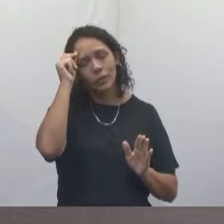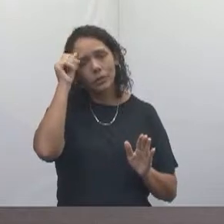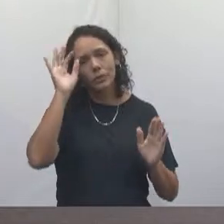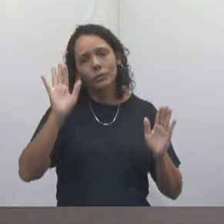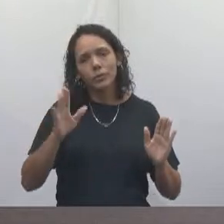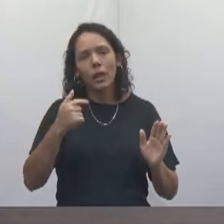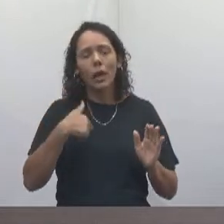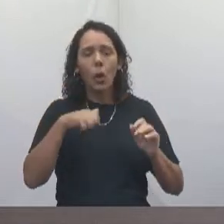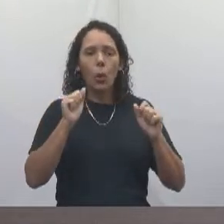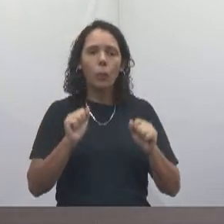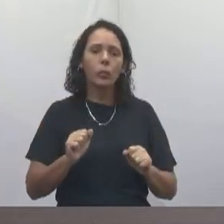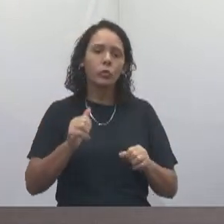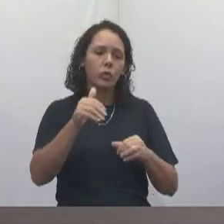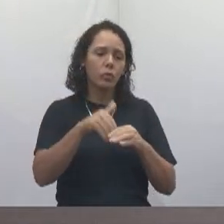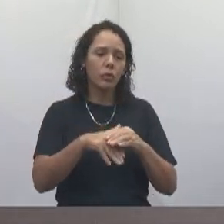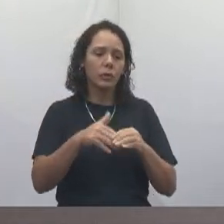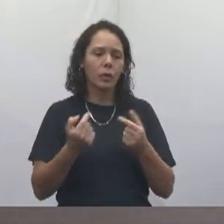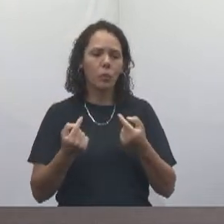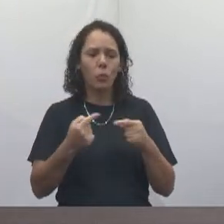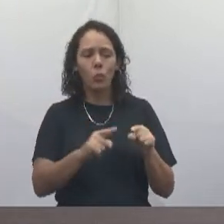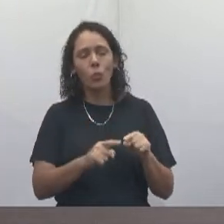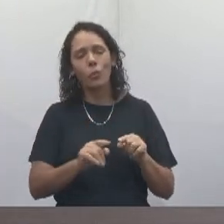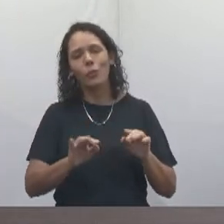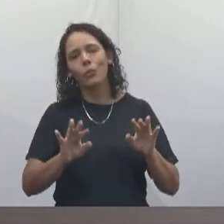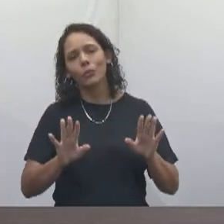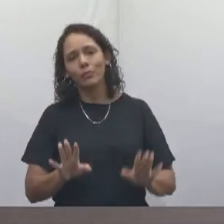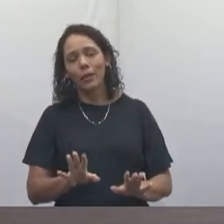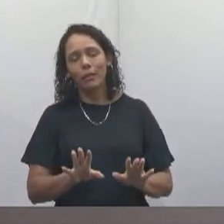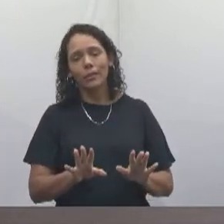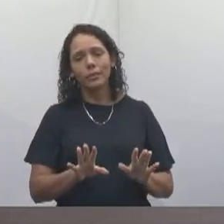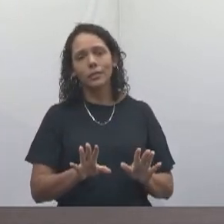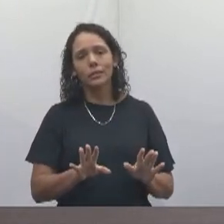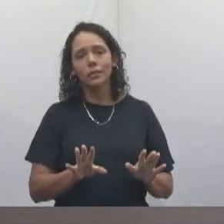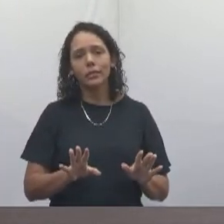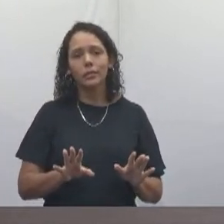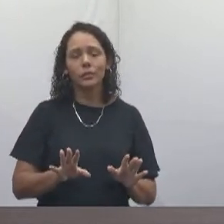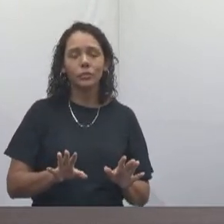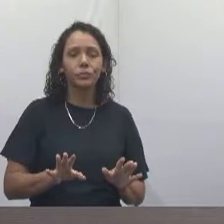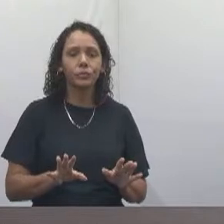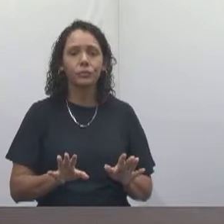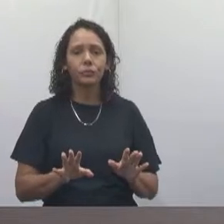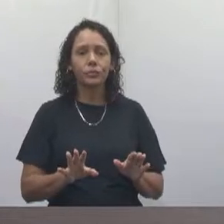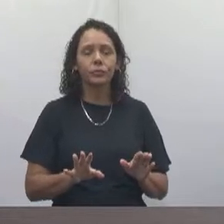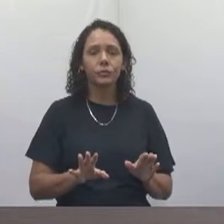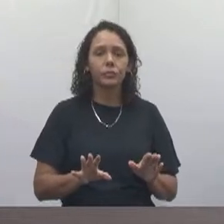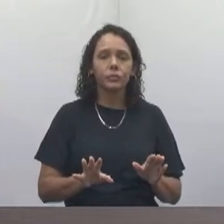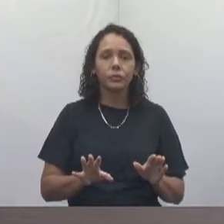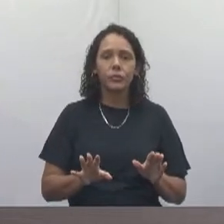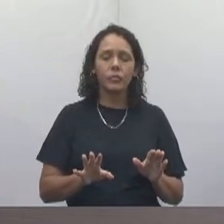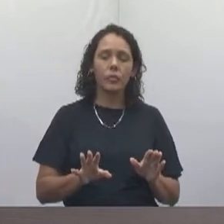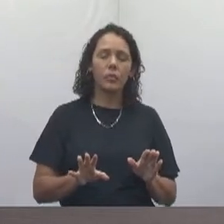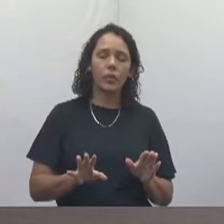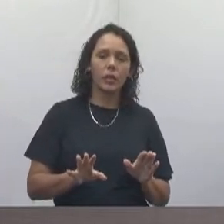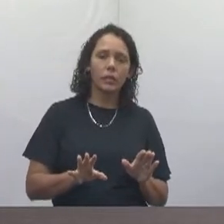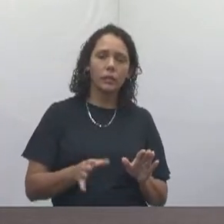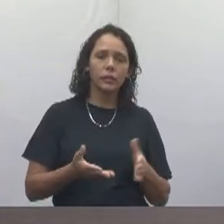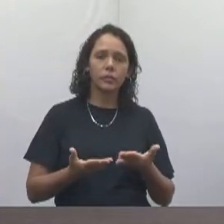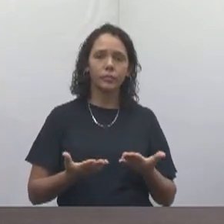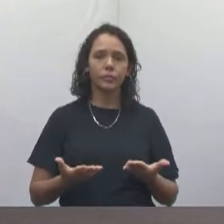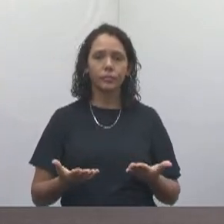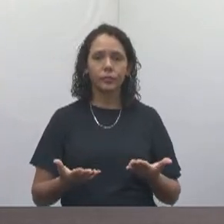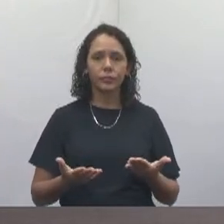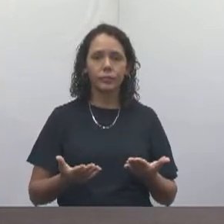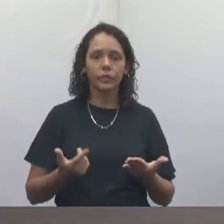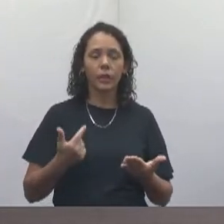contra, tal, mas eu vou me orientar pelo acórdão, pela sentença aqui